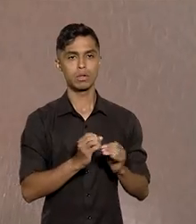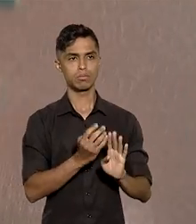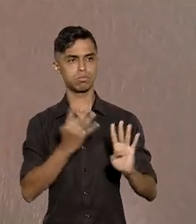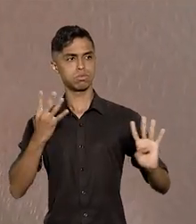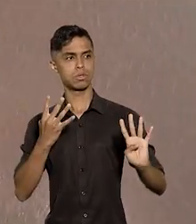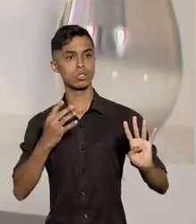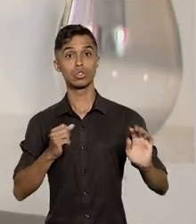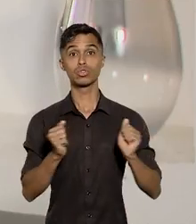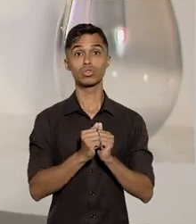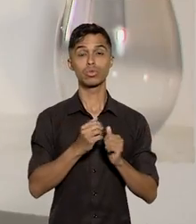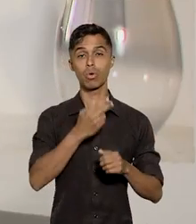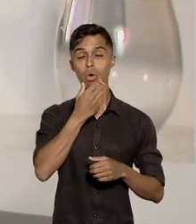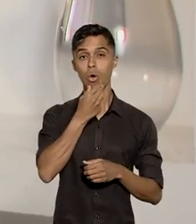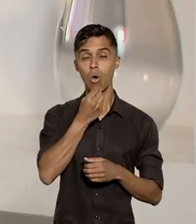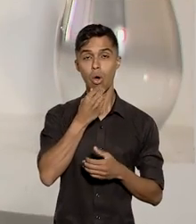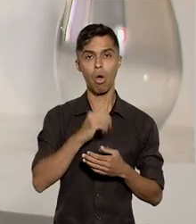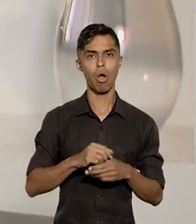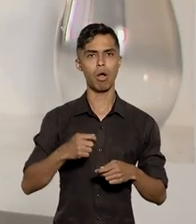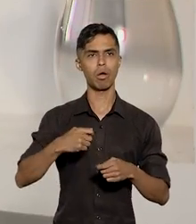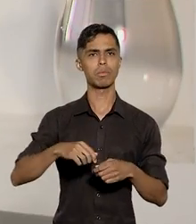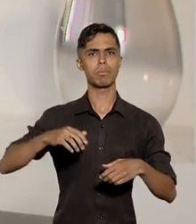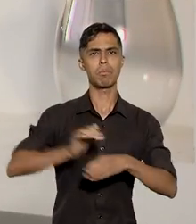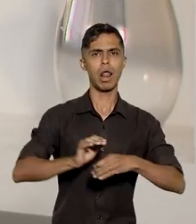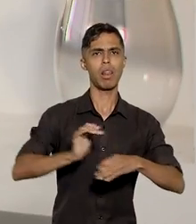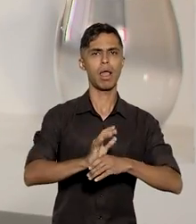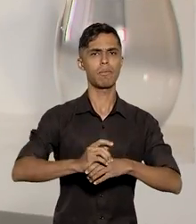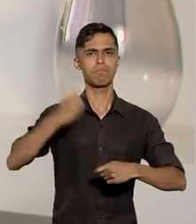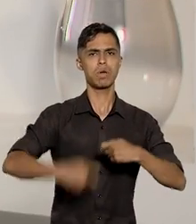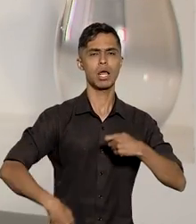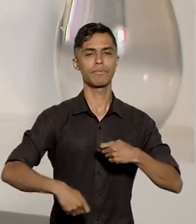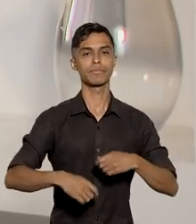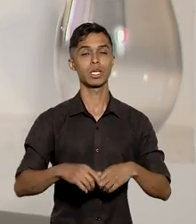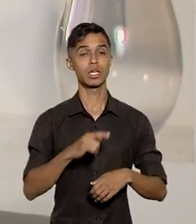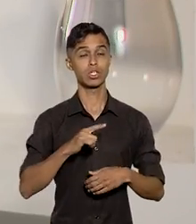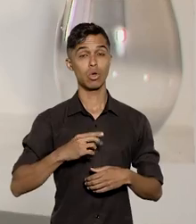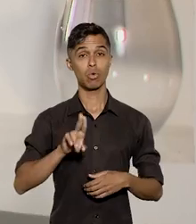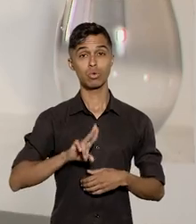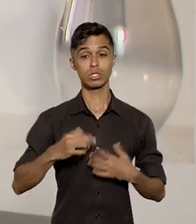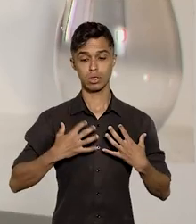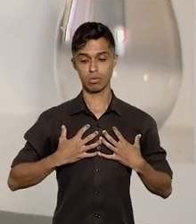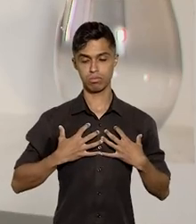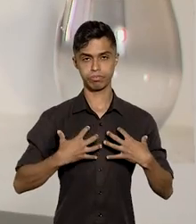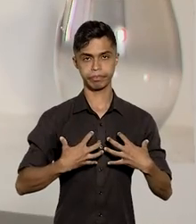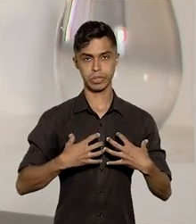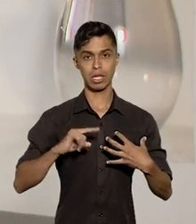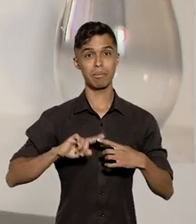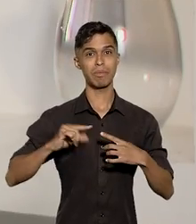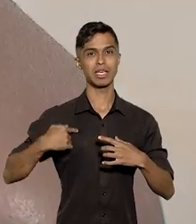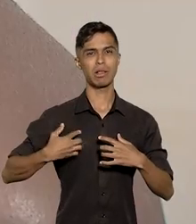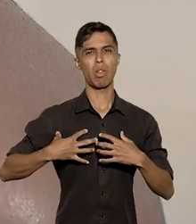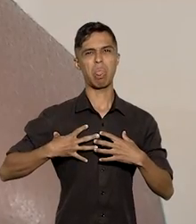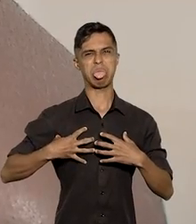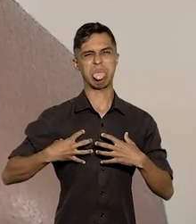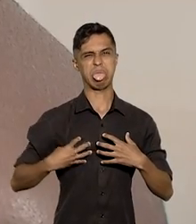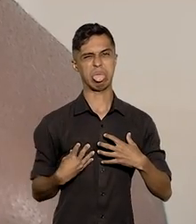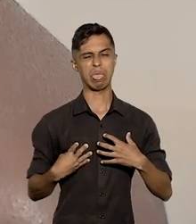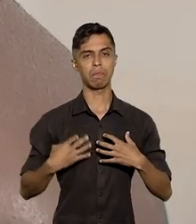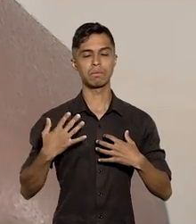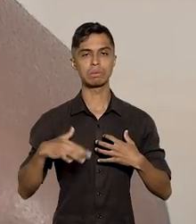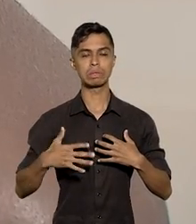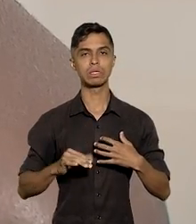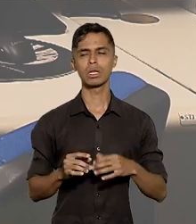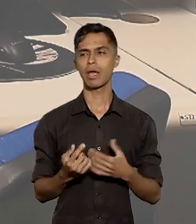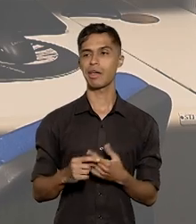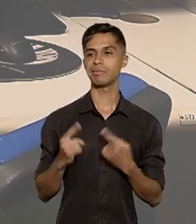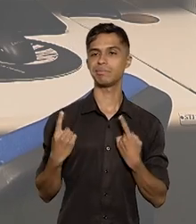os estrupadores. Tinha uma lá que tinha silicone, que tinha dado necrose no silicone dela, tratando super